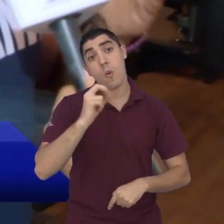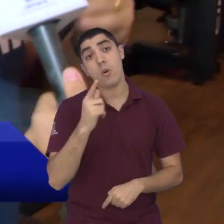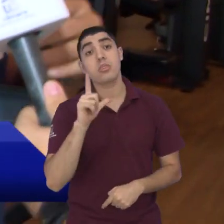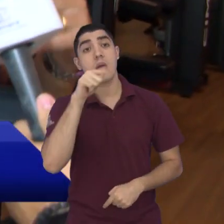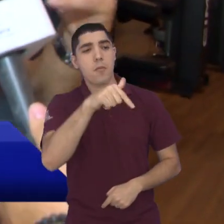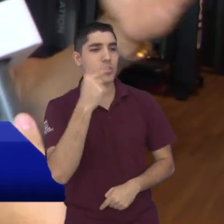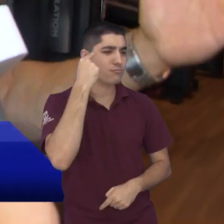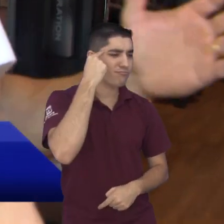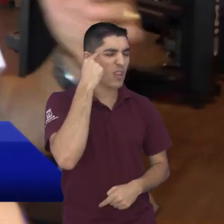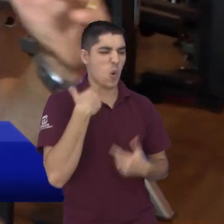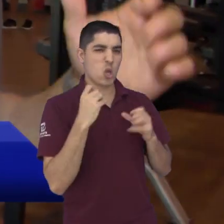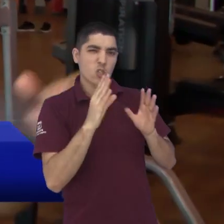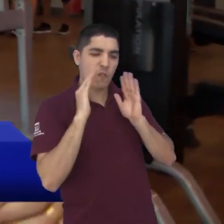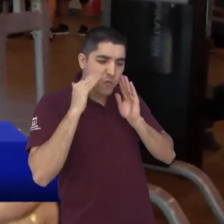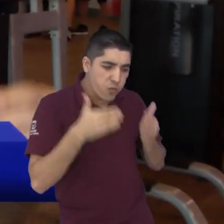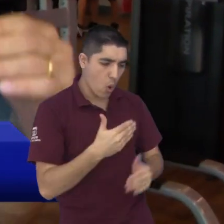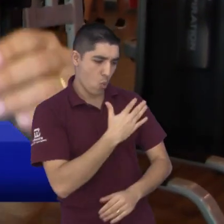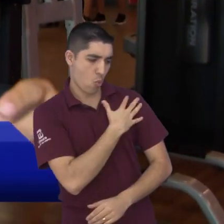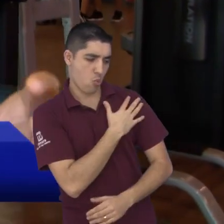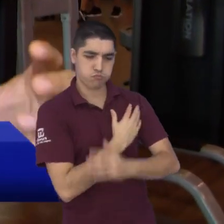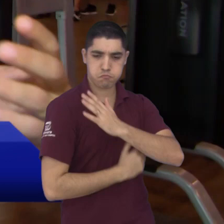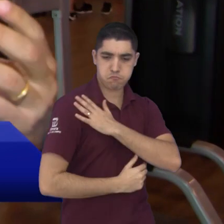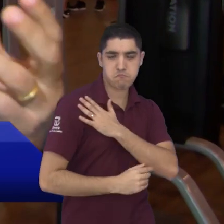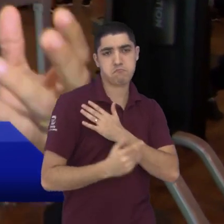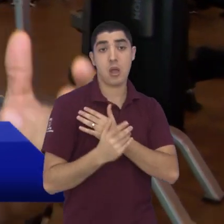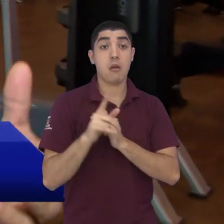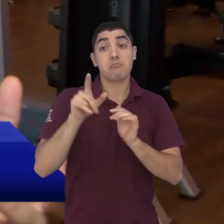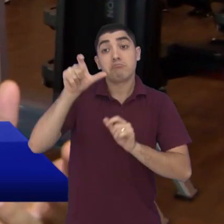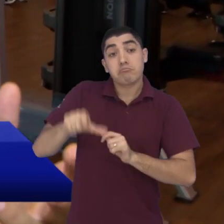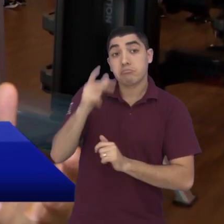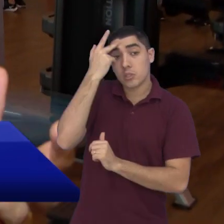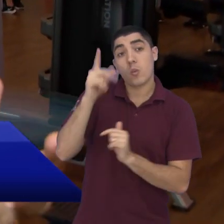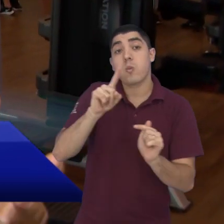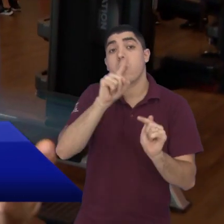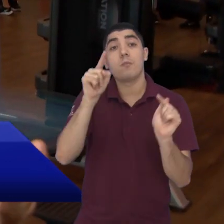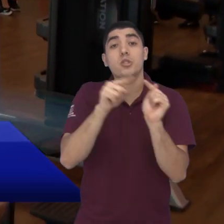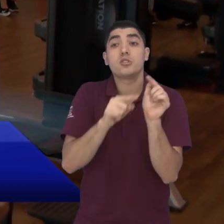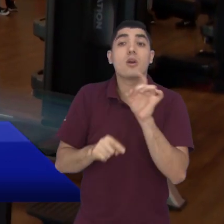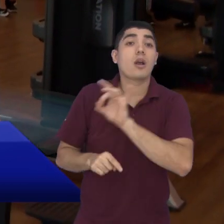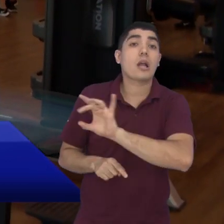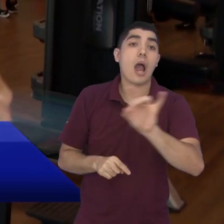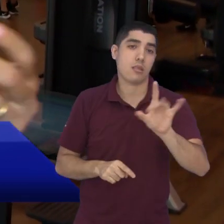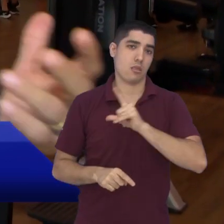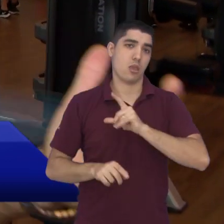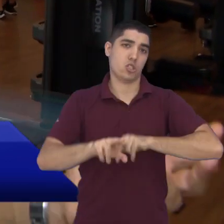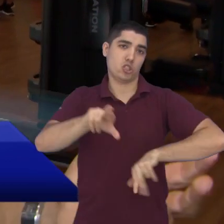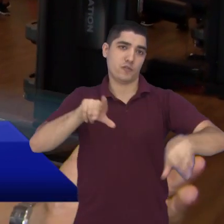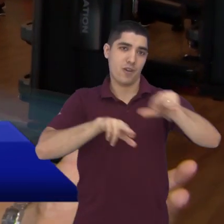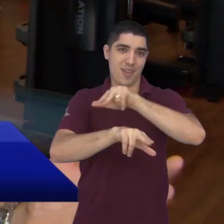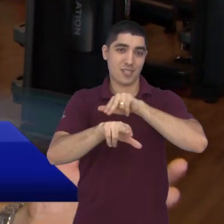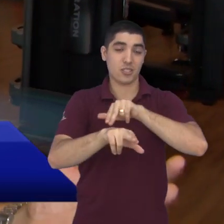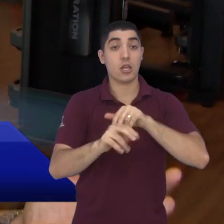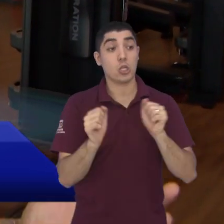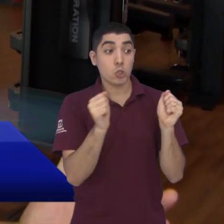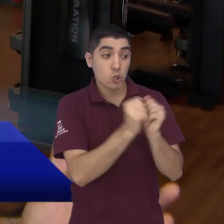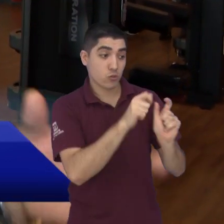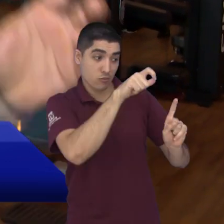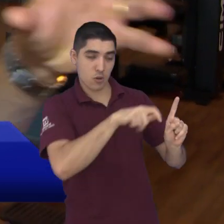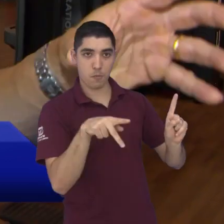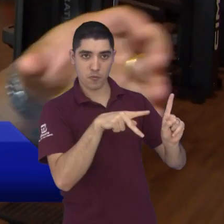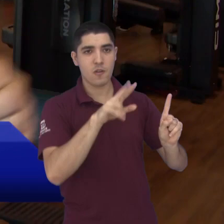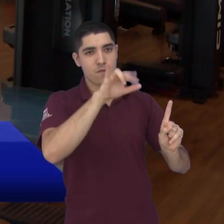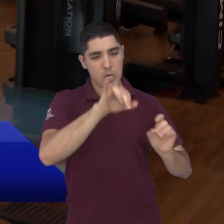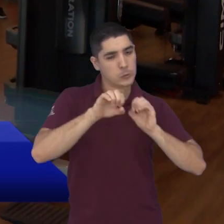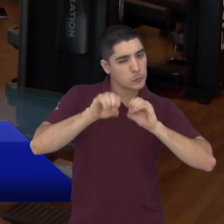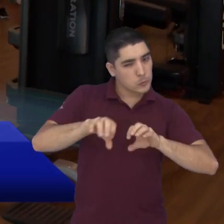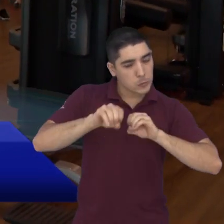pode segmentar em ABC ou em AB enfim de acordo com o objetivo dessa pessoa o que que ela tem em mente enquanto desenvolvimento muscular